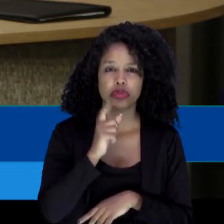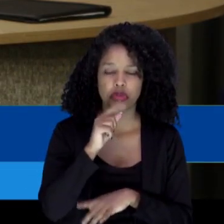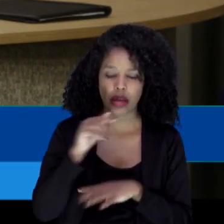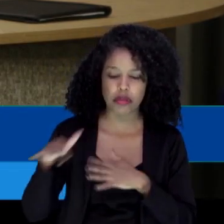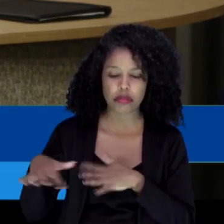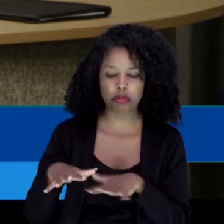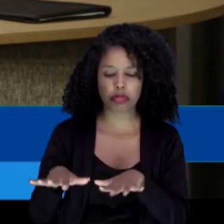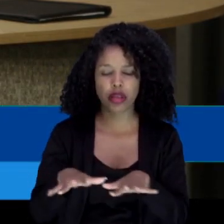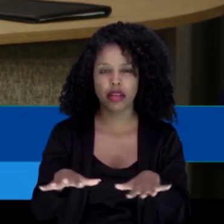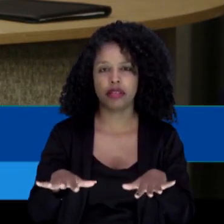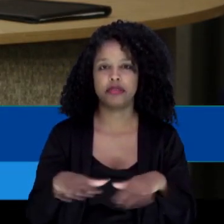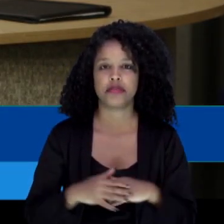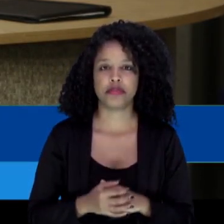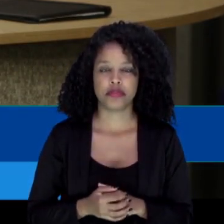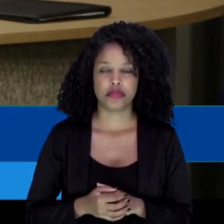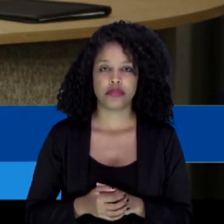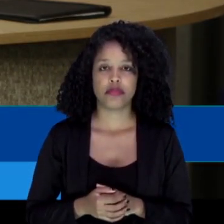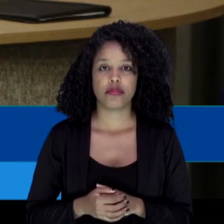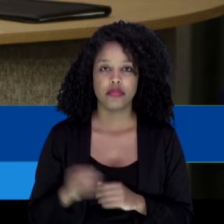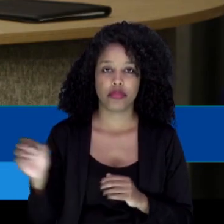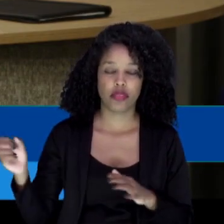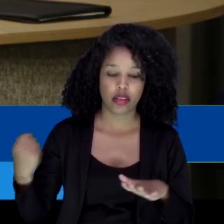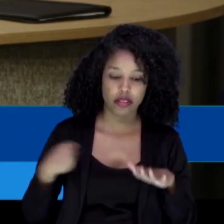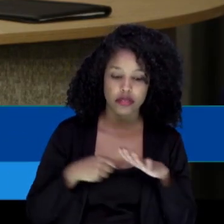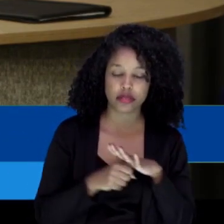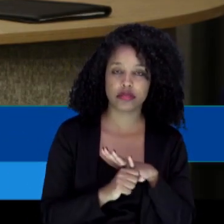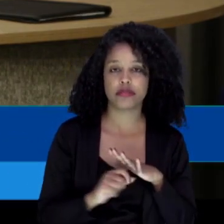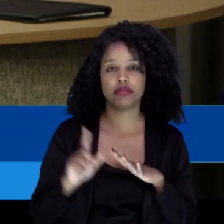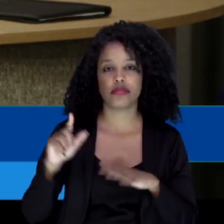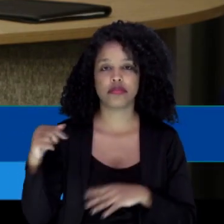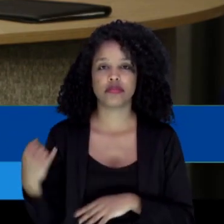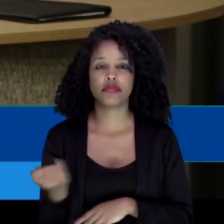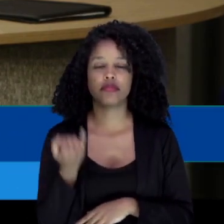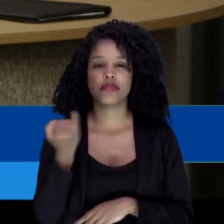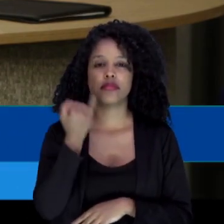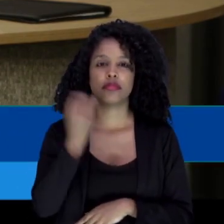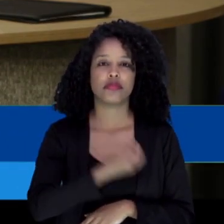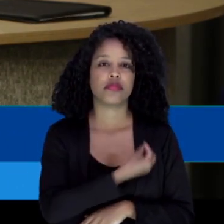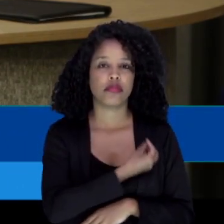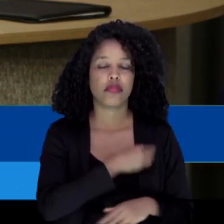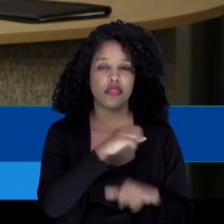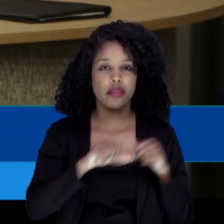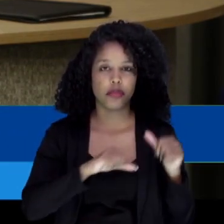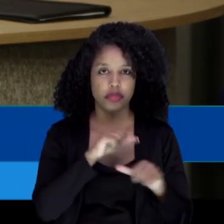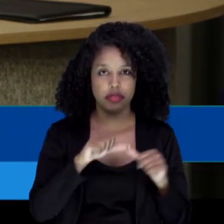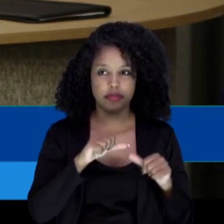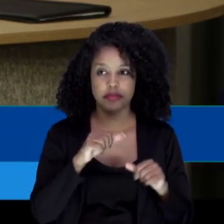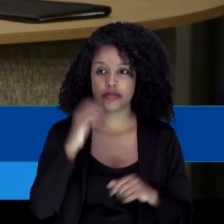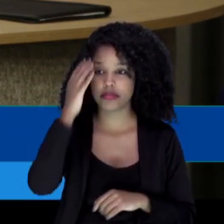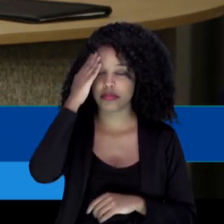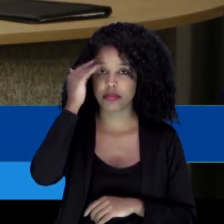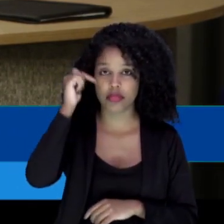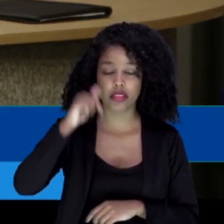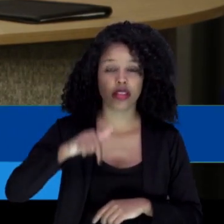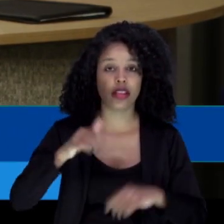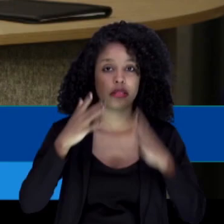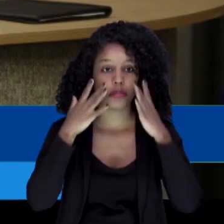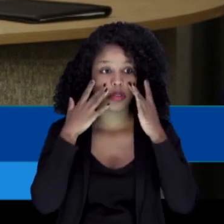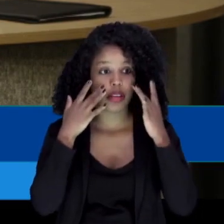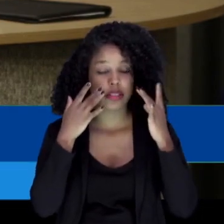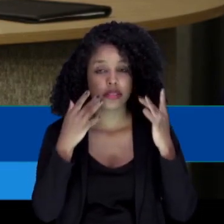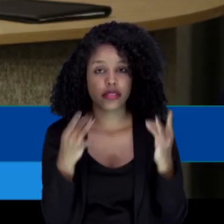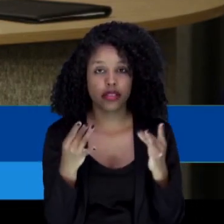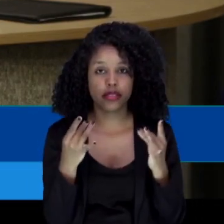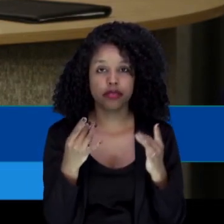esse investimento será para a mudança de muitas vidas e sei que essa casa estará atenta para que